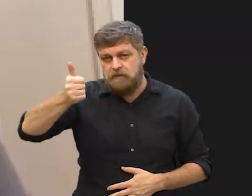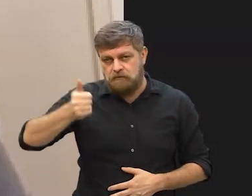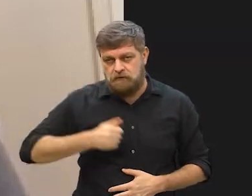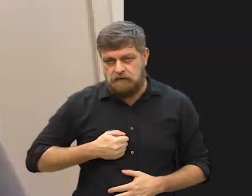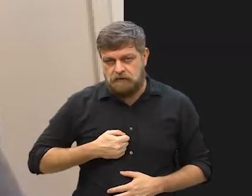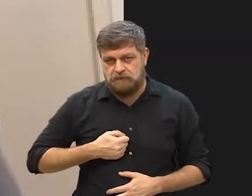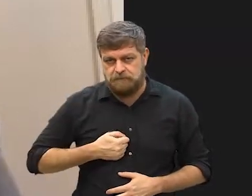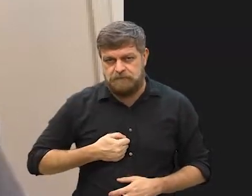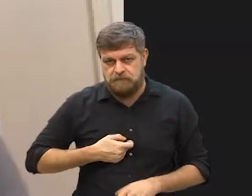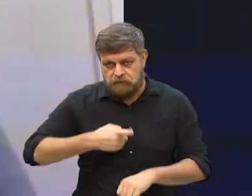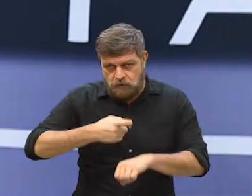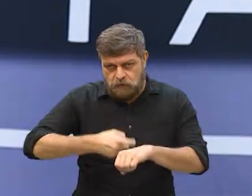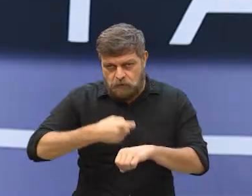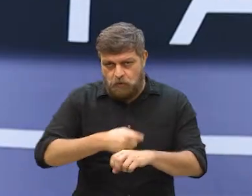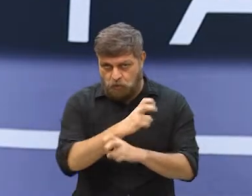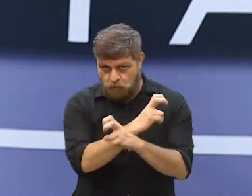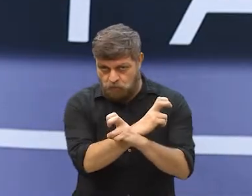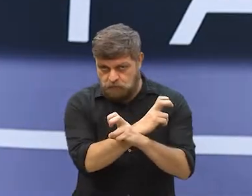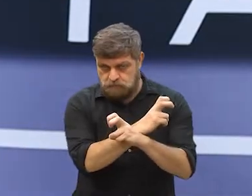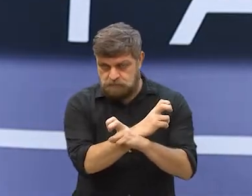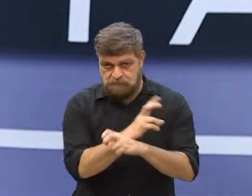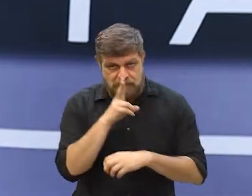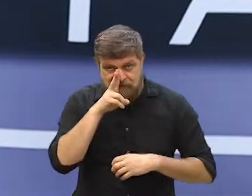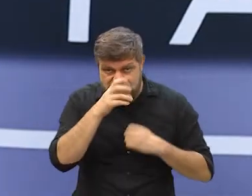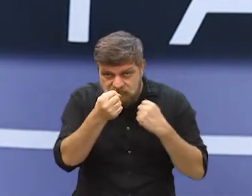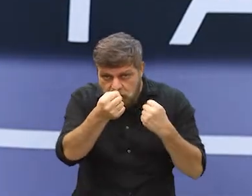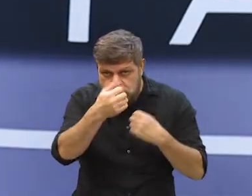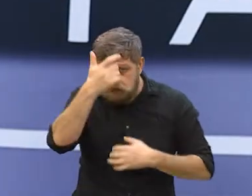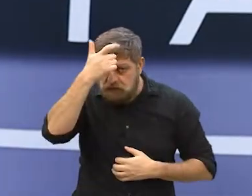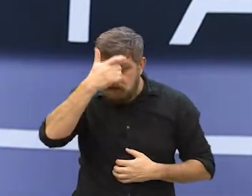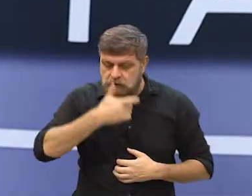do osso. Então, eu optei por não